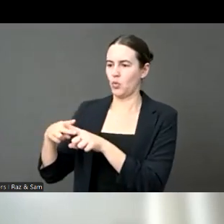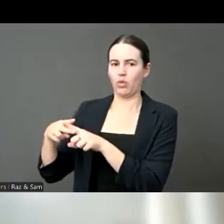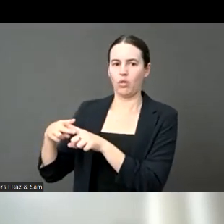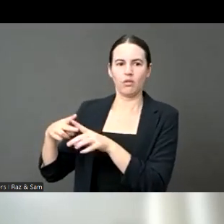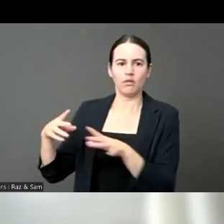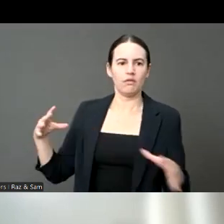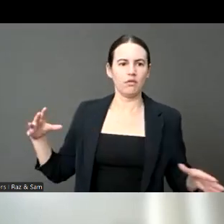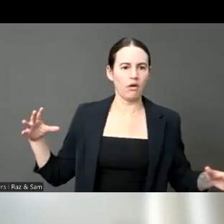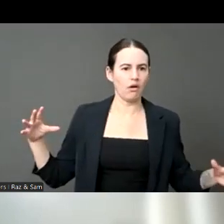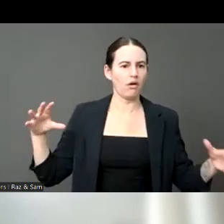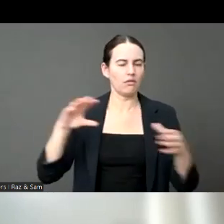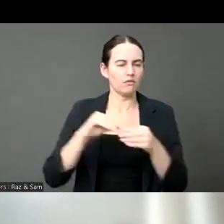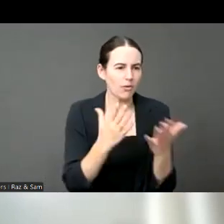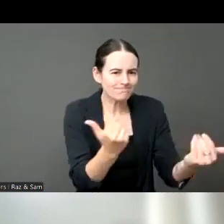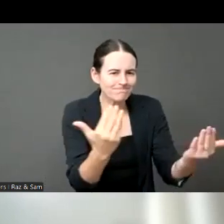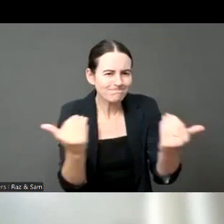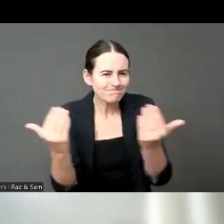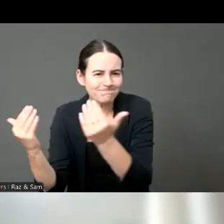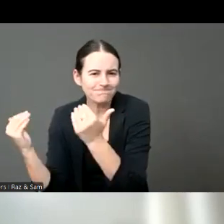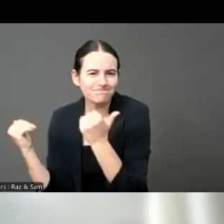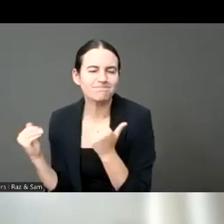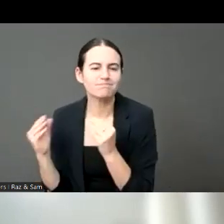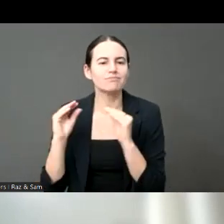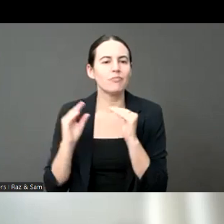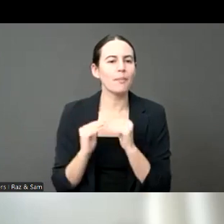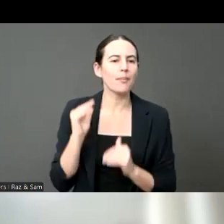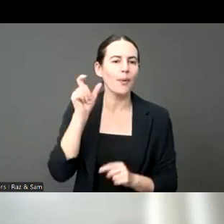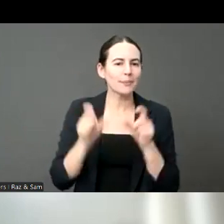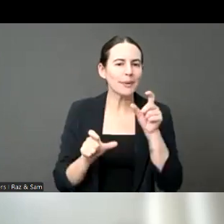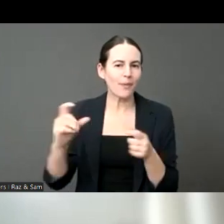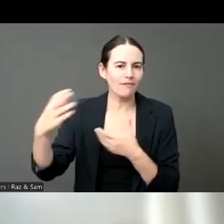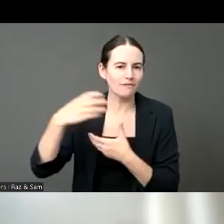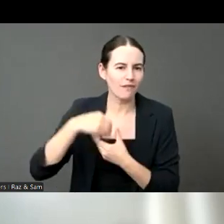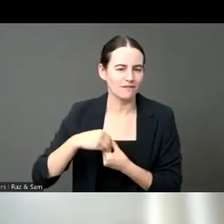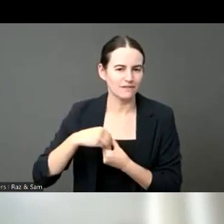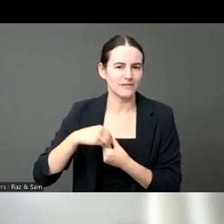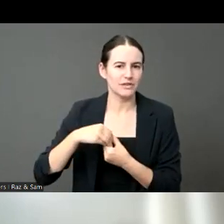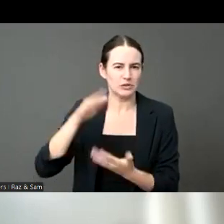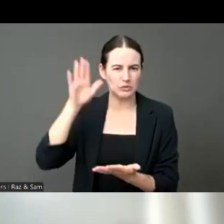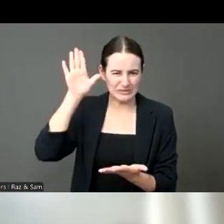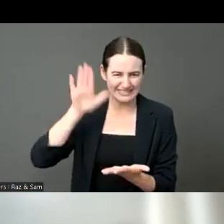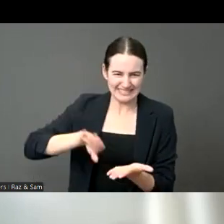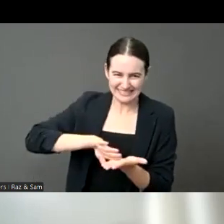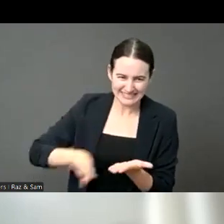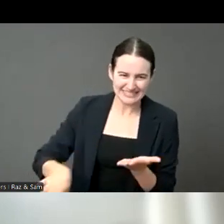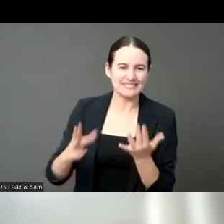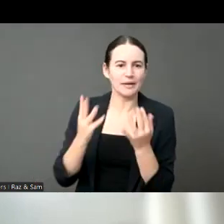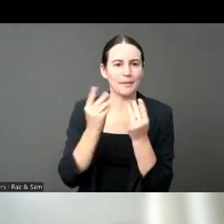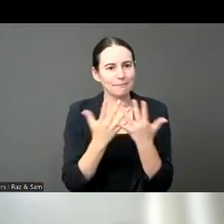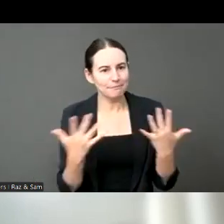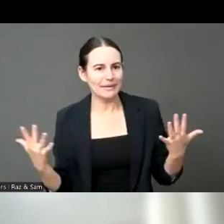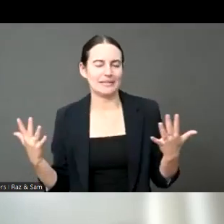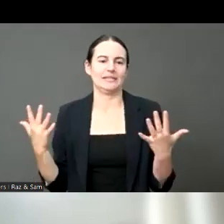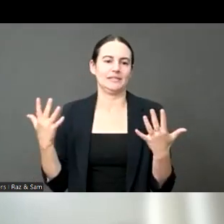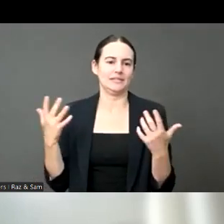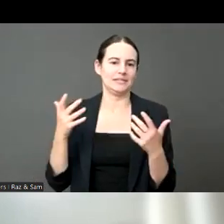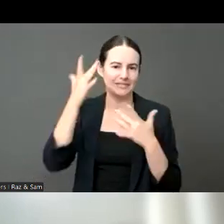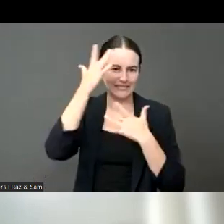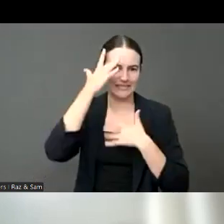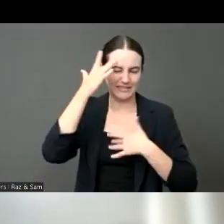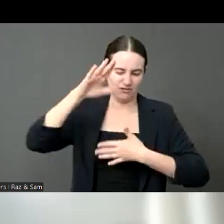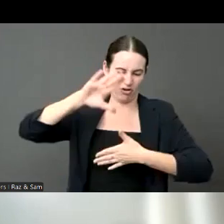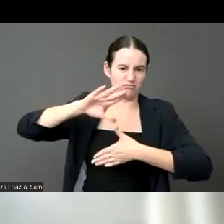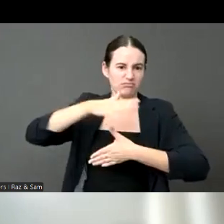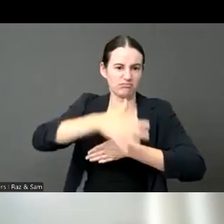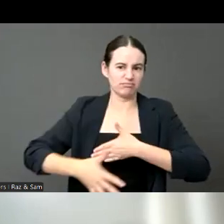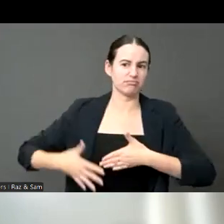eliminação feita pela OPAS para angariar outros parceiros adicionais no esforço de eliminar